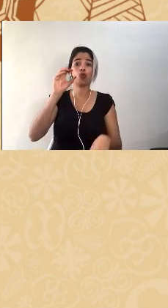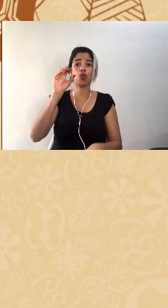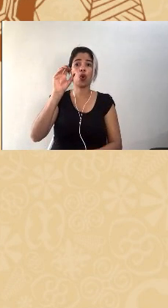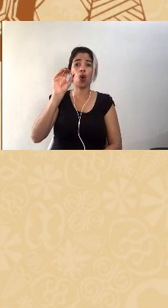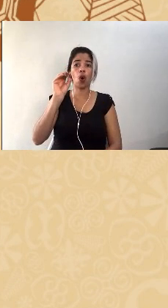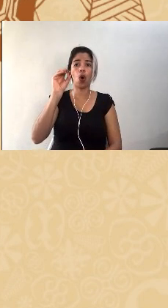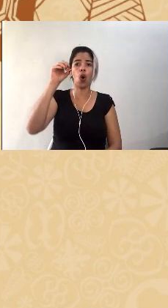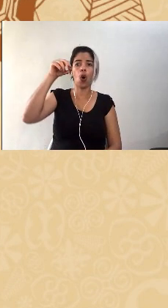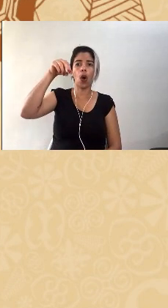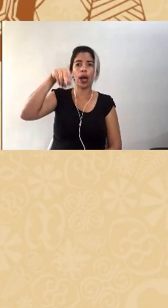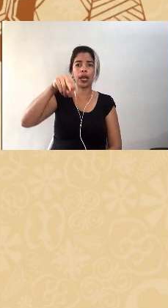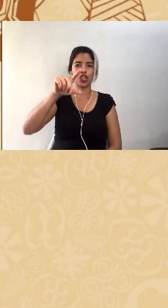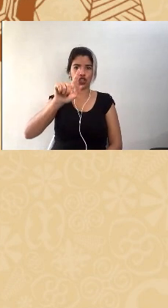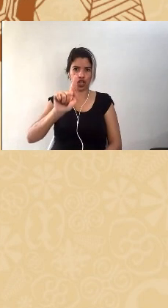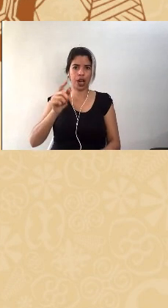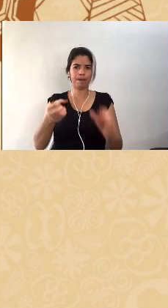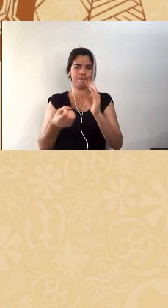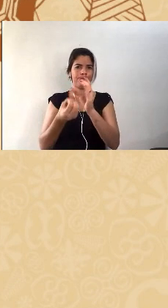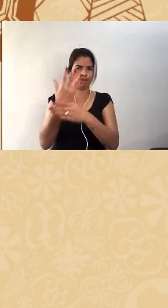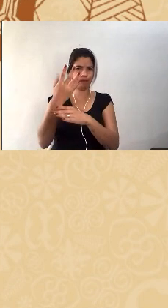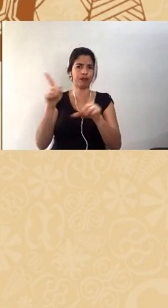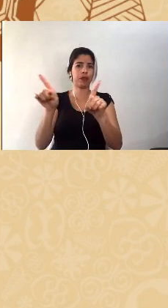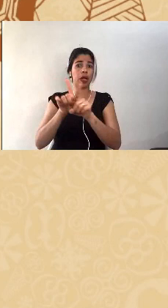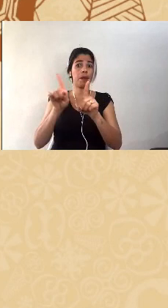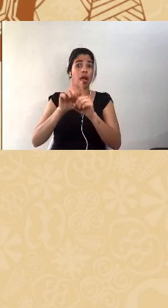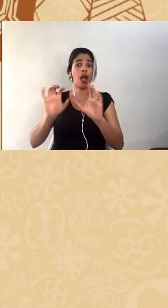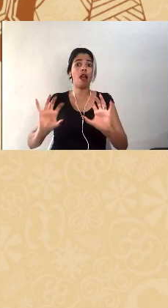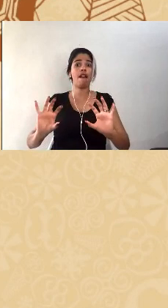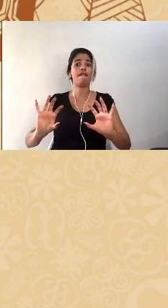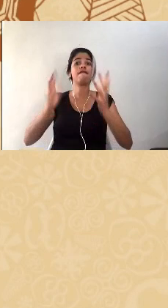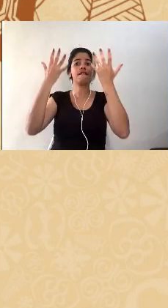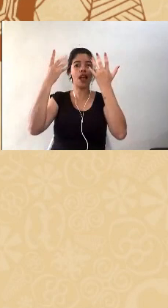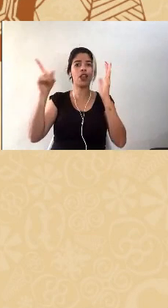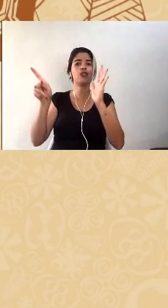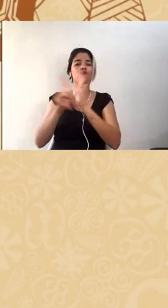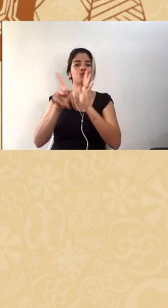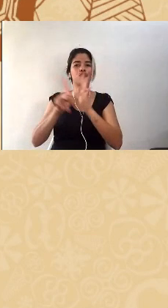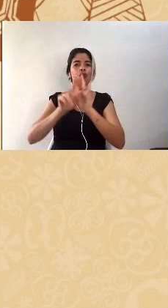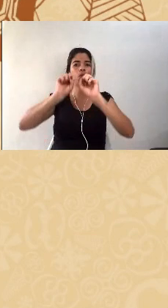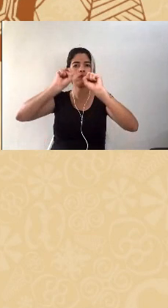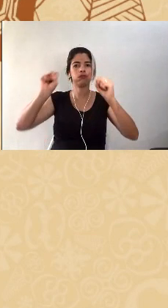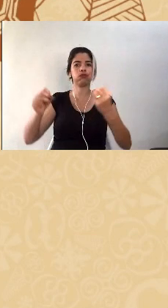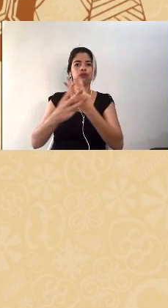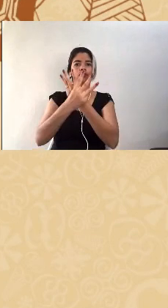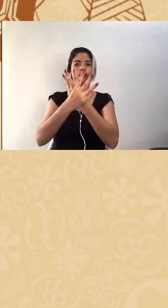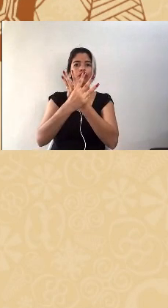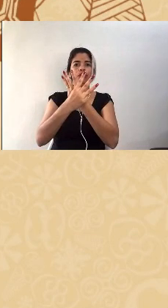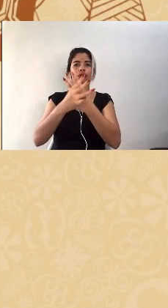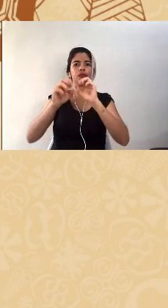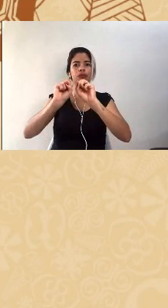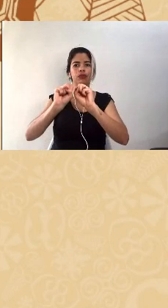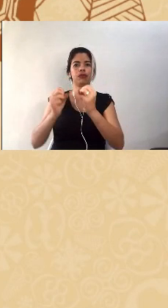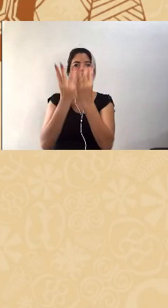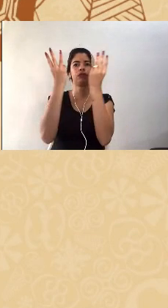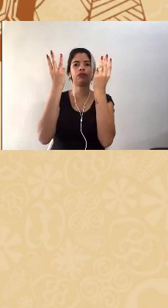em eventos da ONU, pautando o racismo, com inclusive cenas históricas de tensionamento,